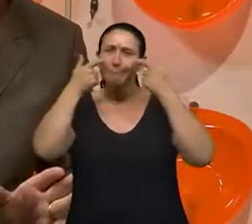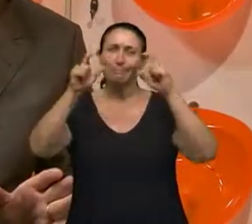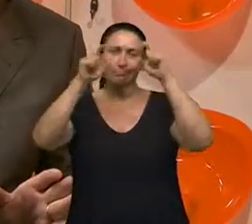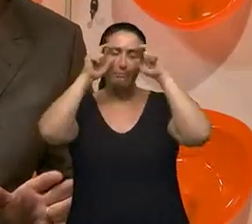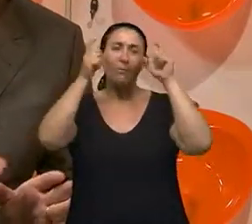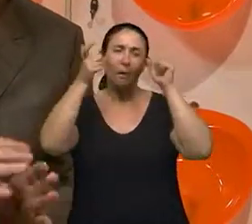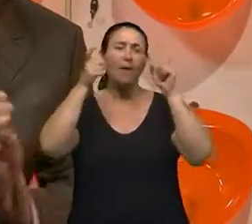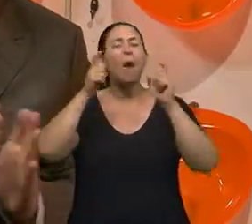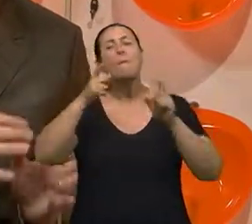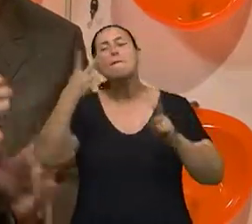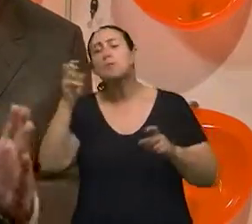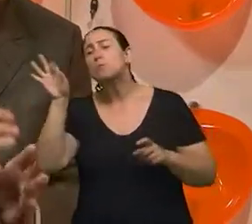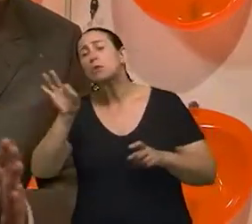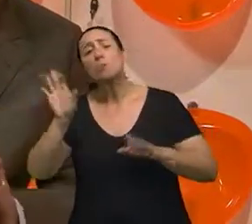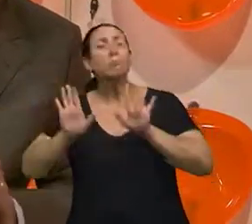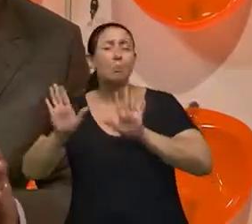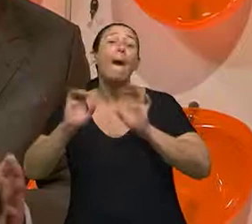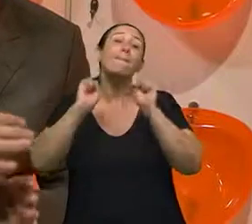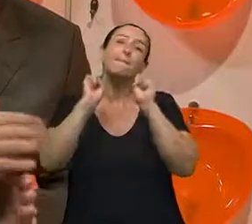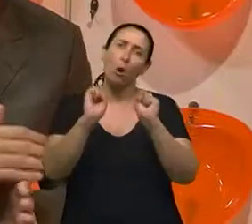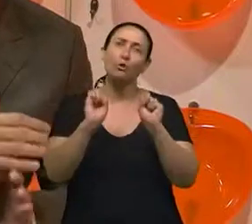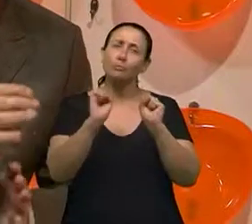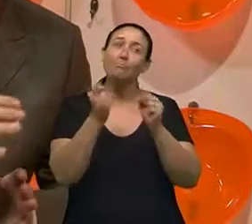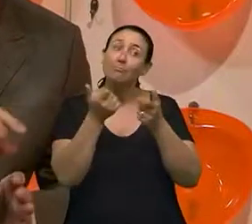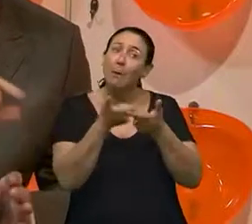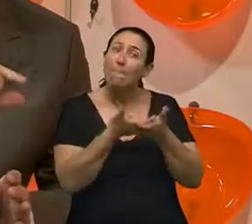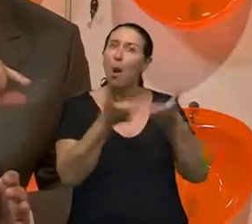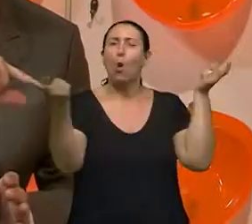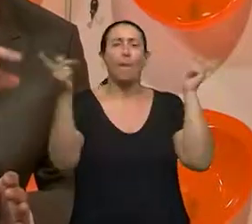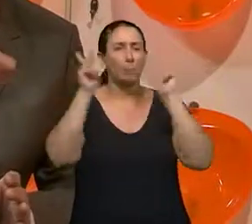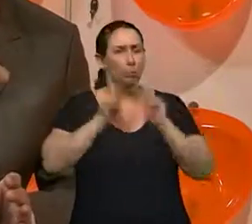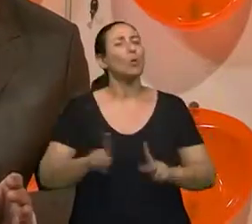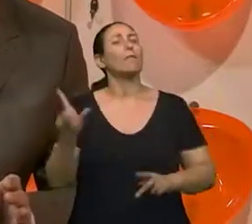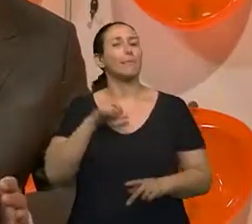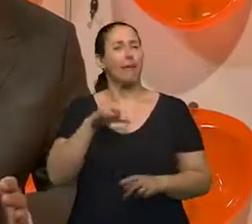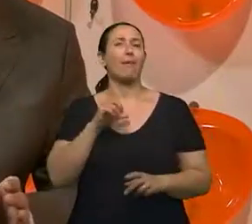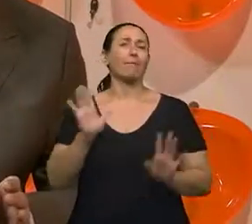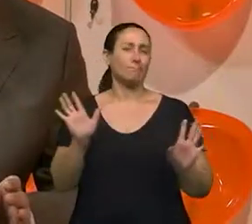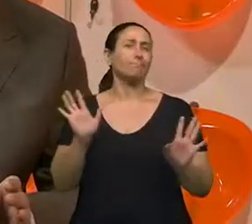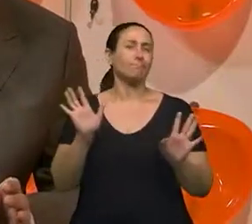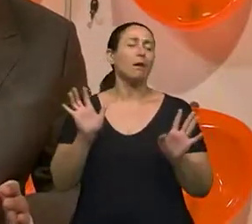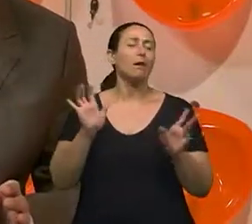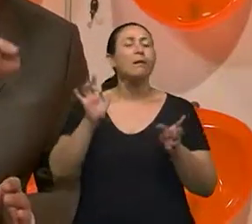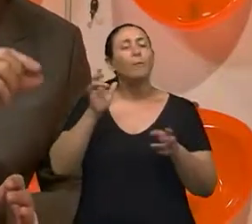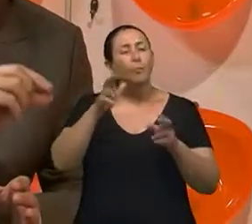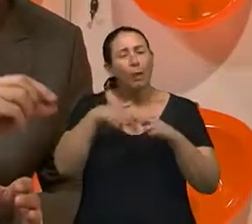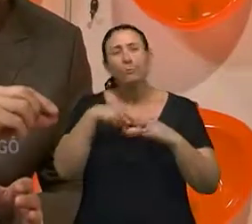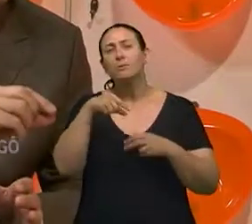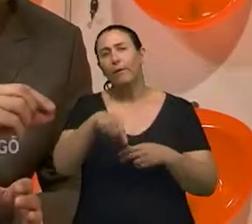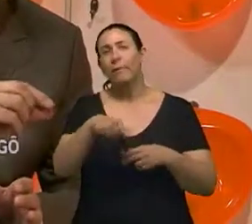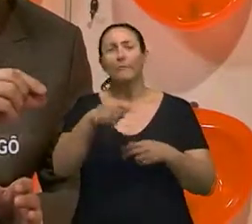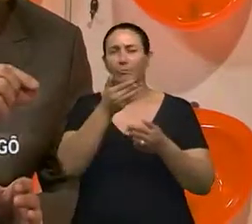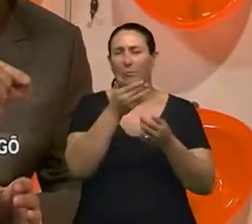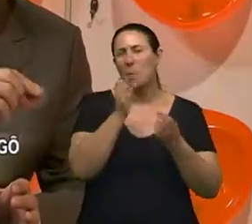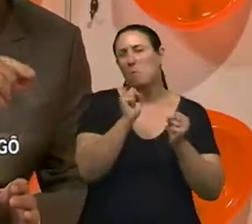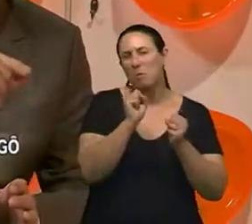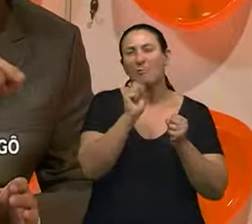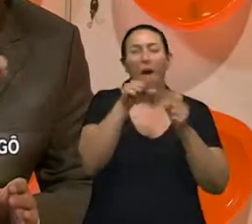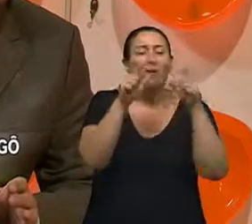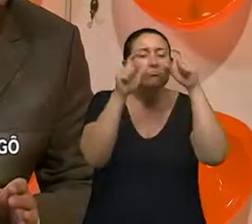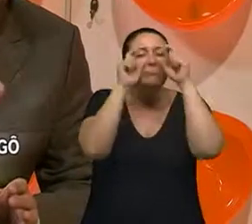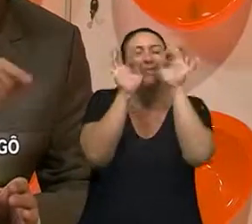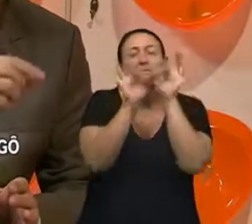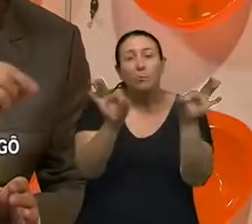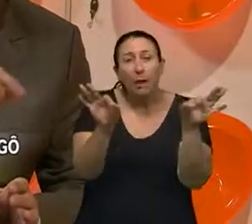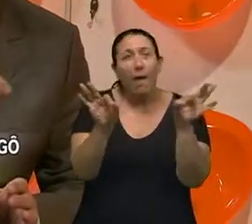não vão desenvolver. É, então, existe um risco alto dessas pessoas desenvolverem algum grau de retinopatia. Desde graus iniciais, que não causam